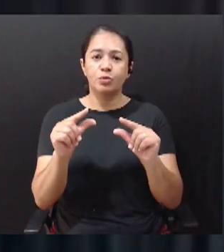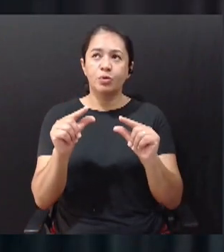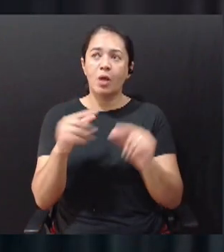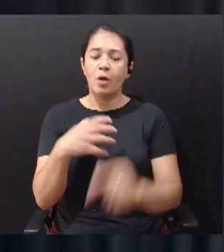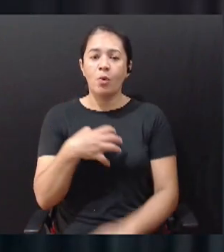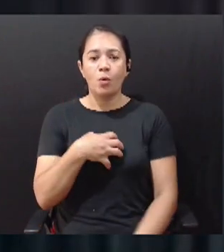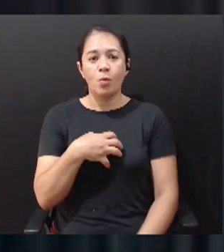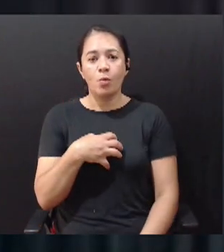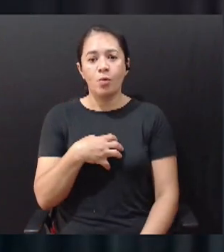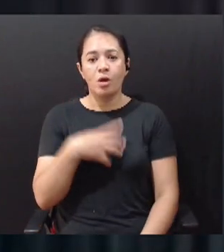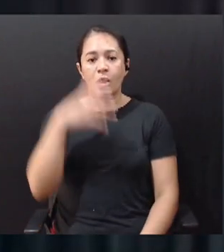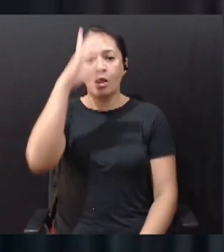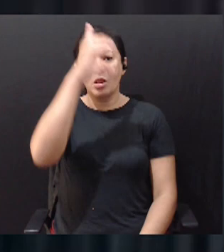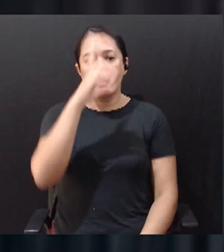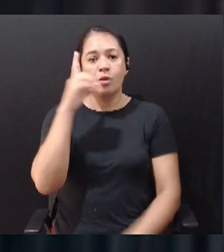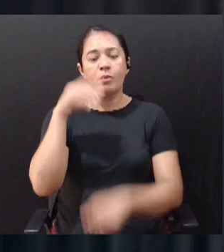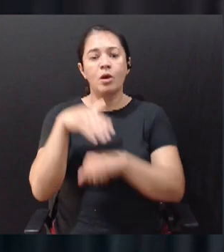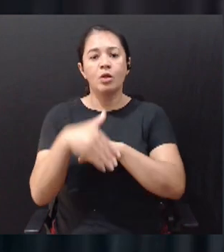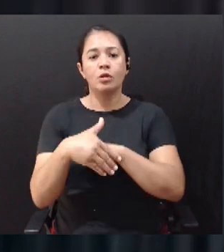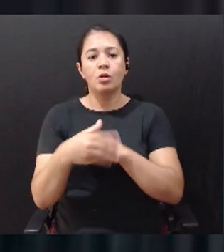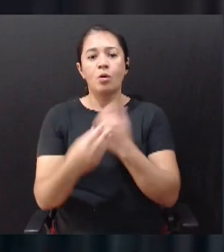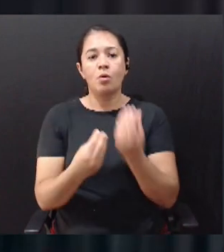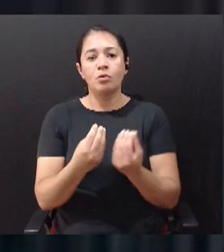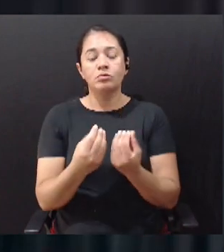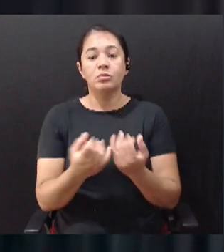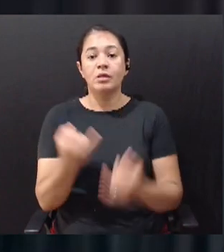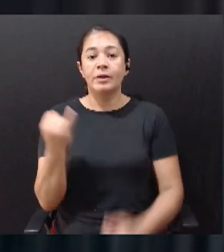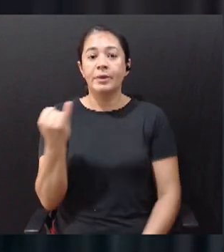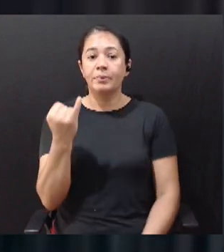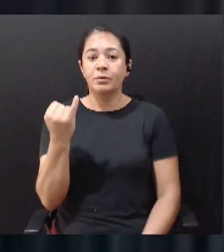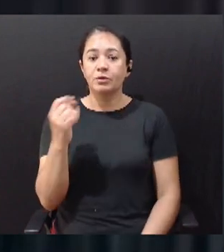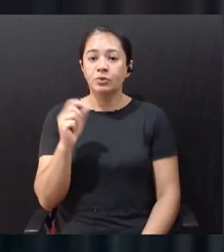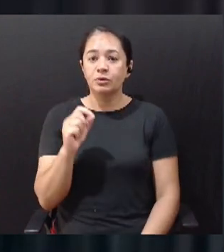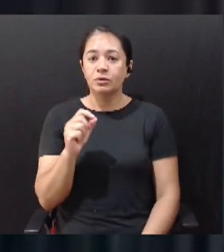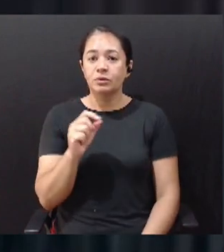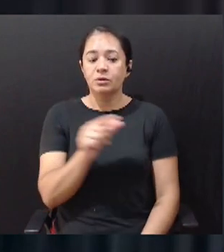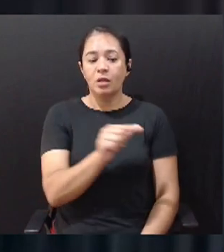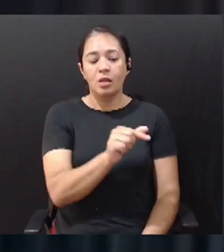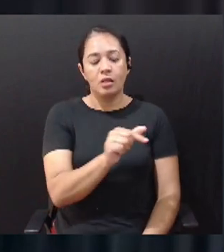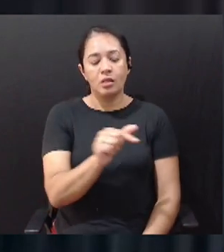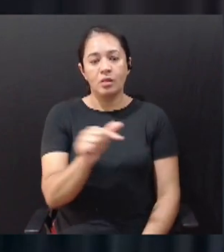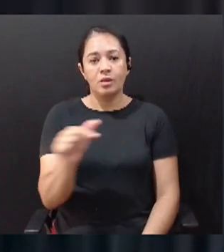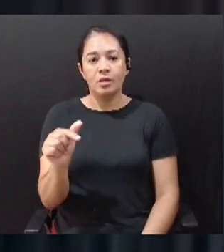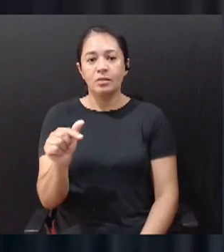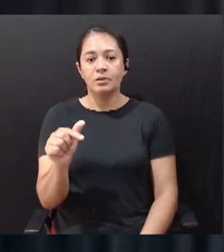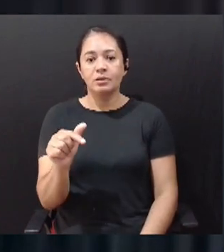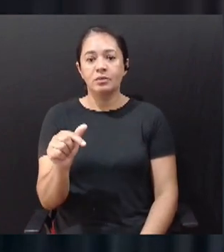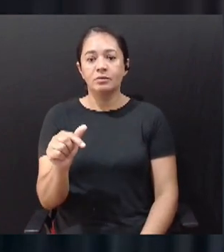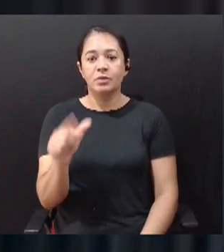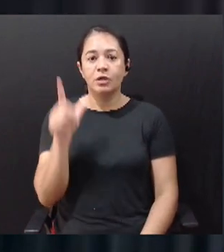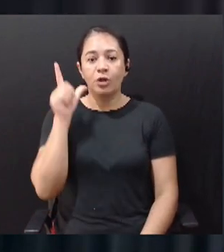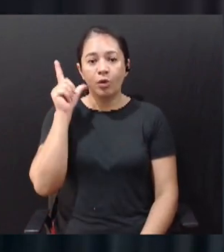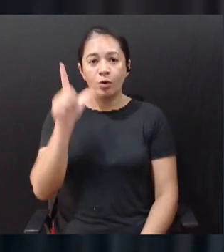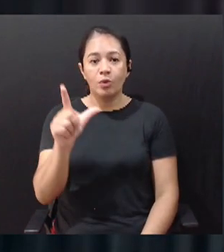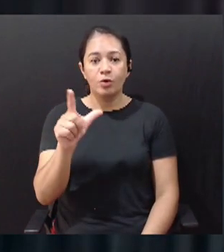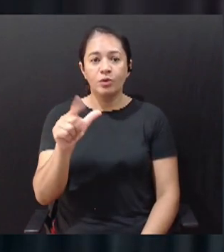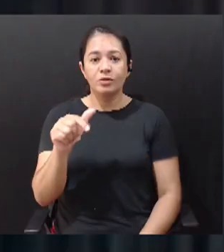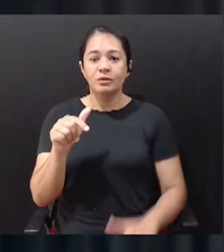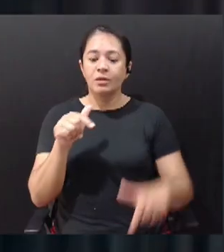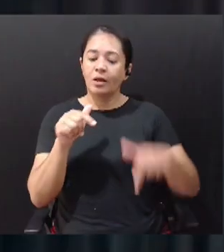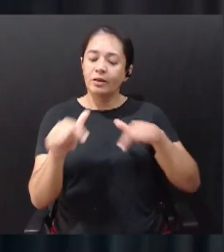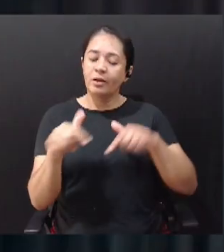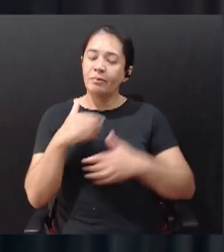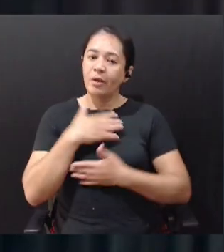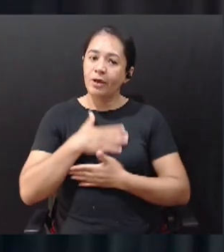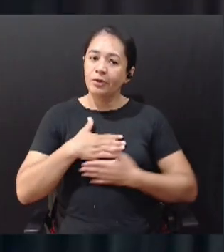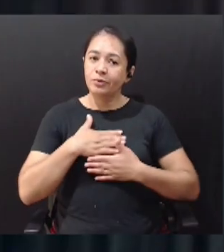à noite. É importante que durante a semana também ele tenha atividades prazerosas. Então,